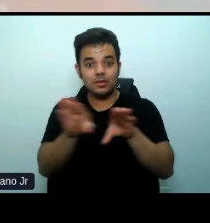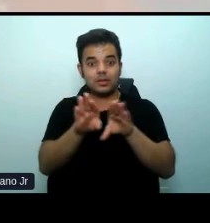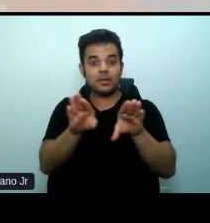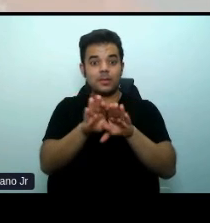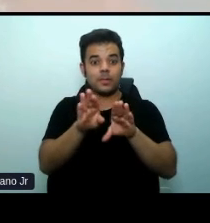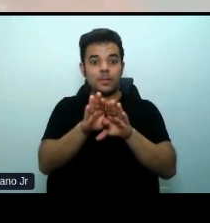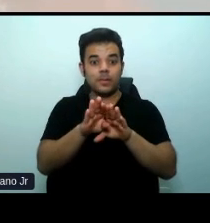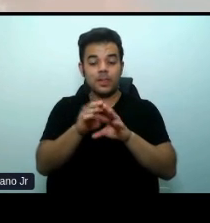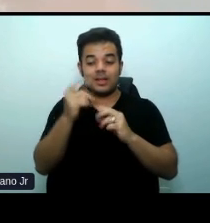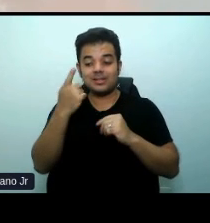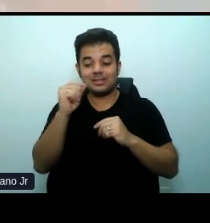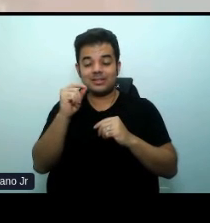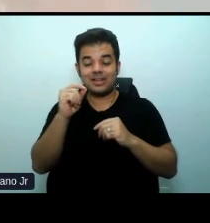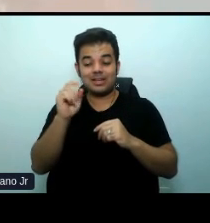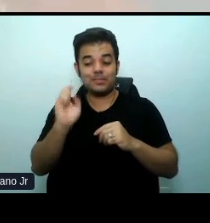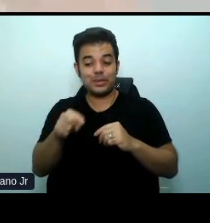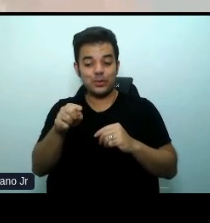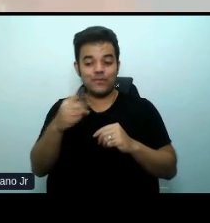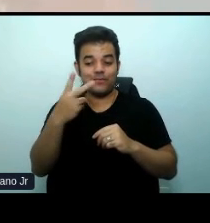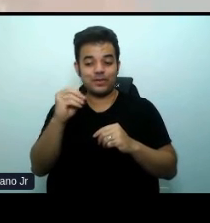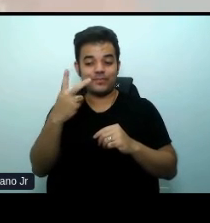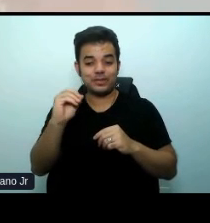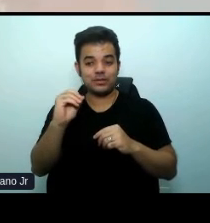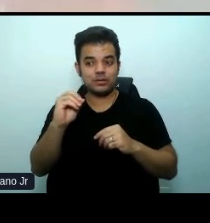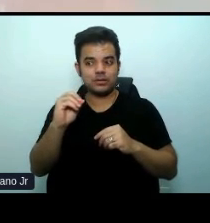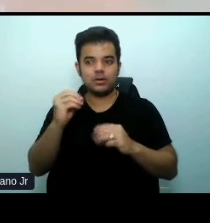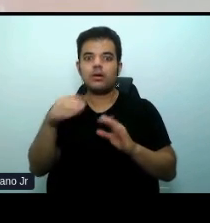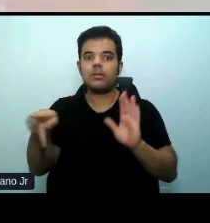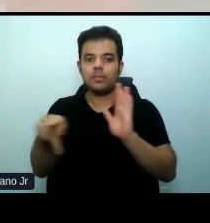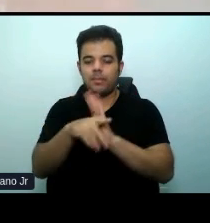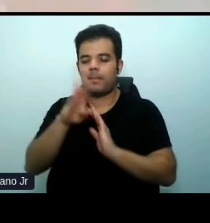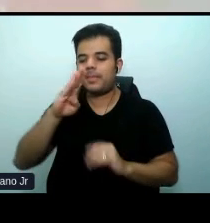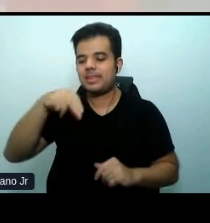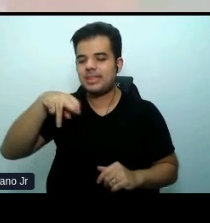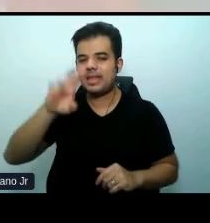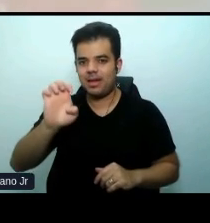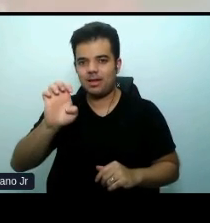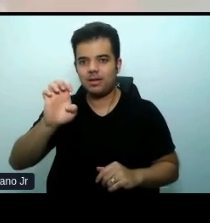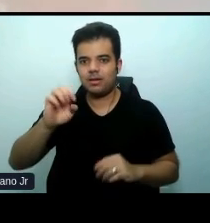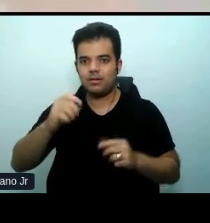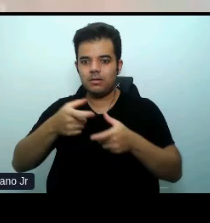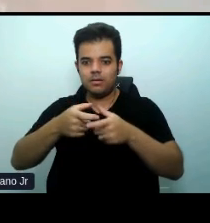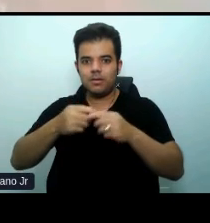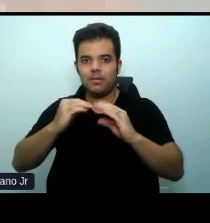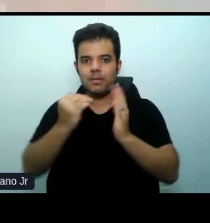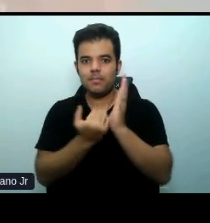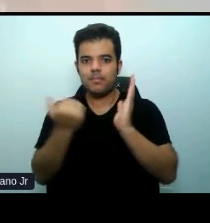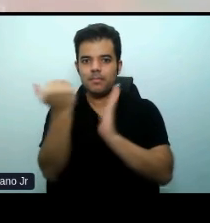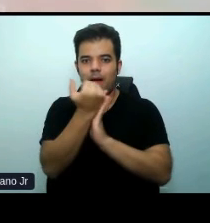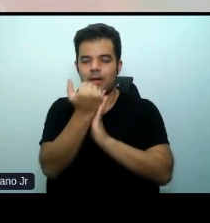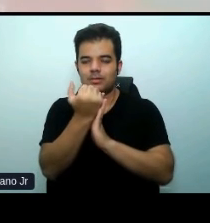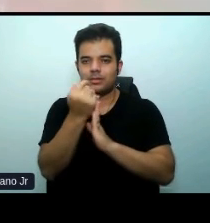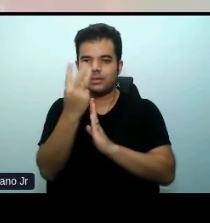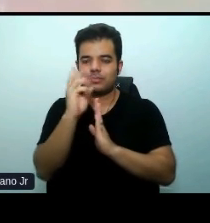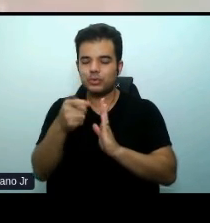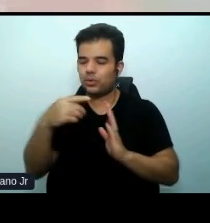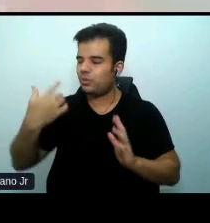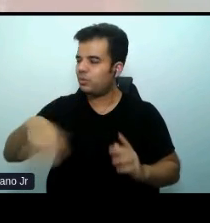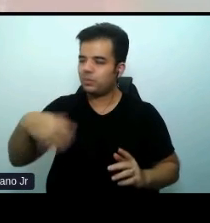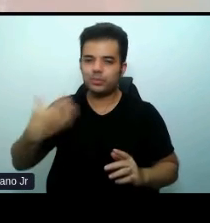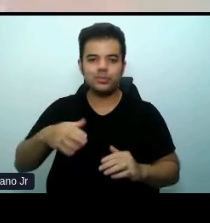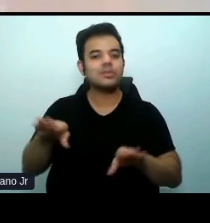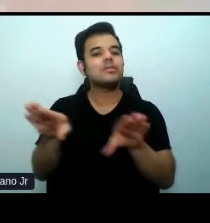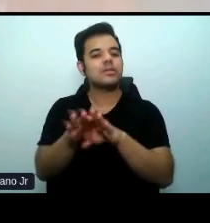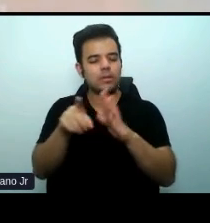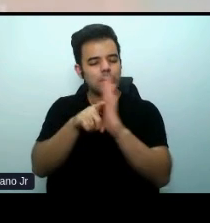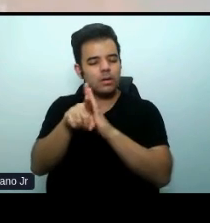do ano de 2020, segundo uma pesquisa feita pelo BNE. E uma pesquisa divulgada aí pela